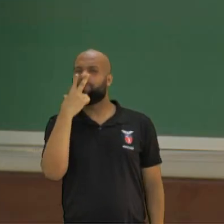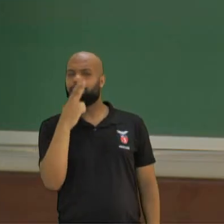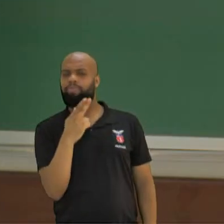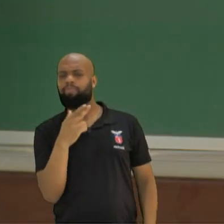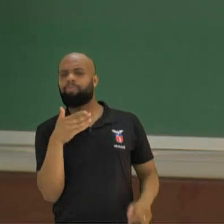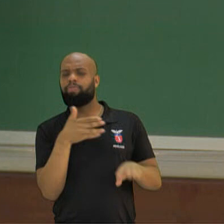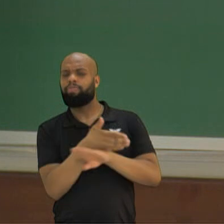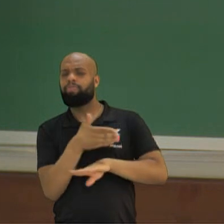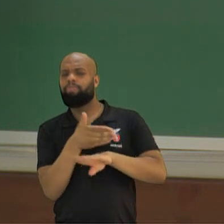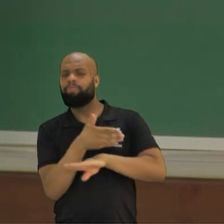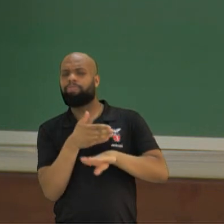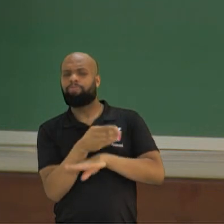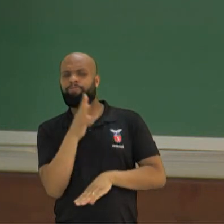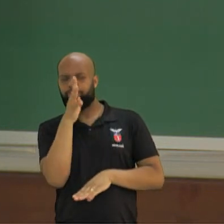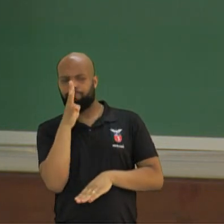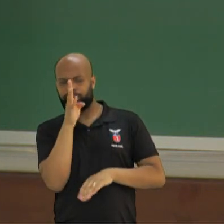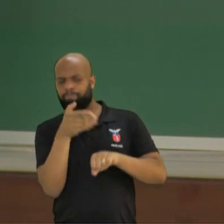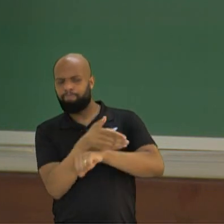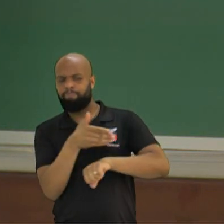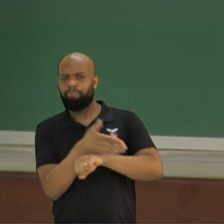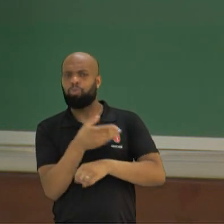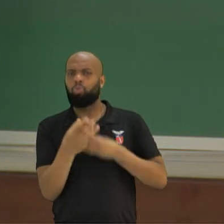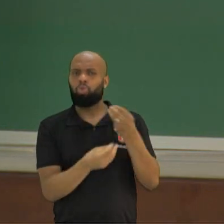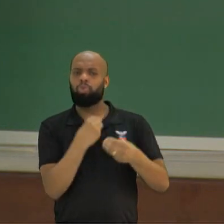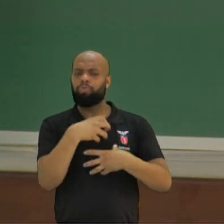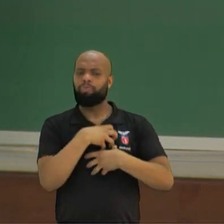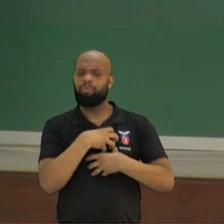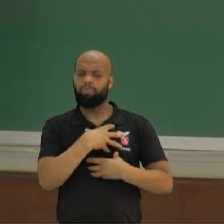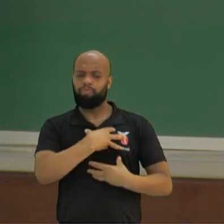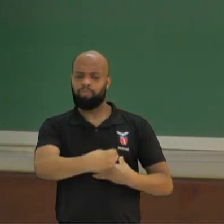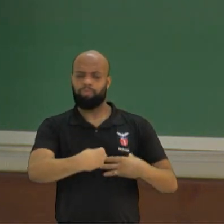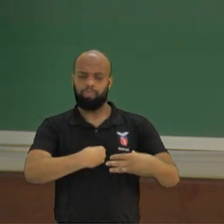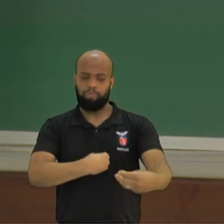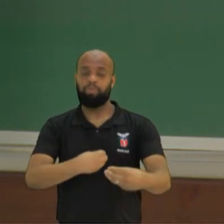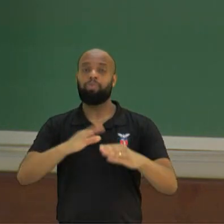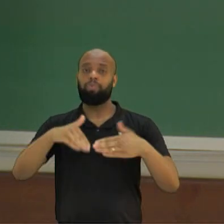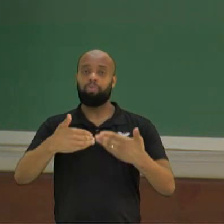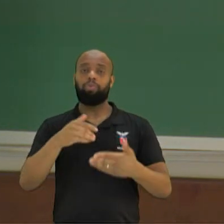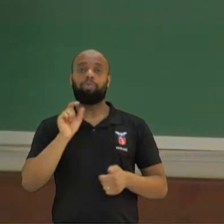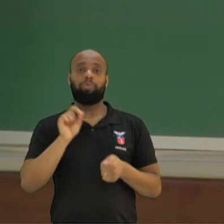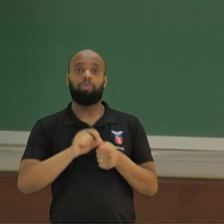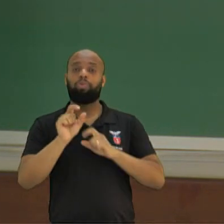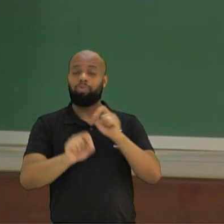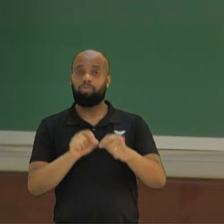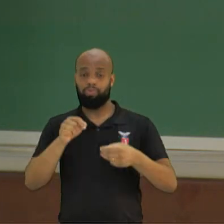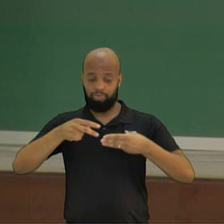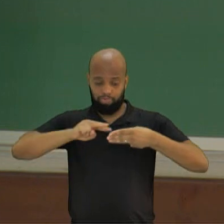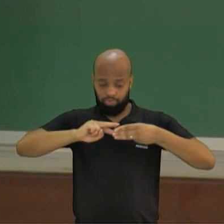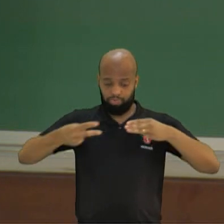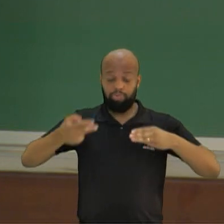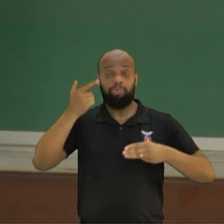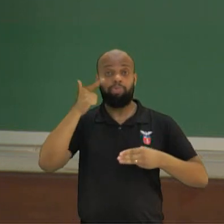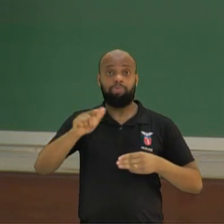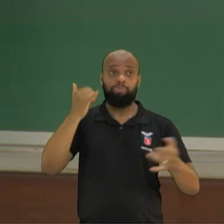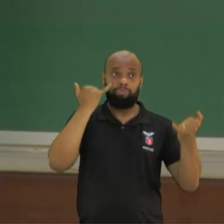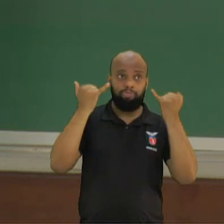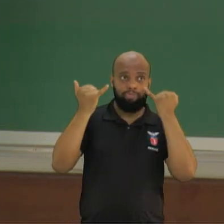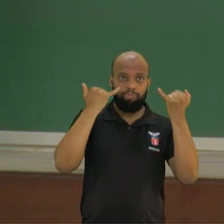na polinização dessas ervilhas. E foi aí que ele conseguiu